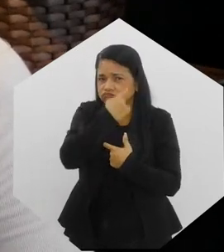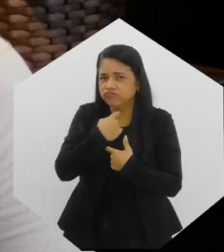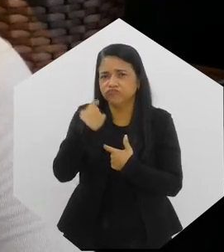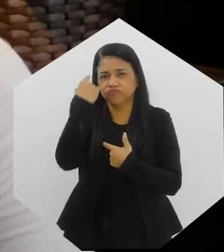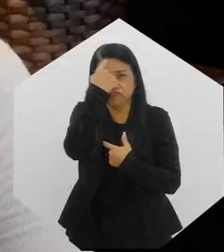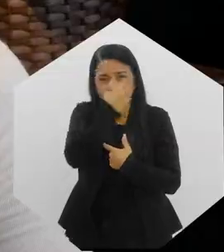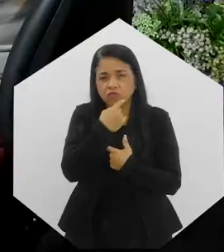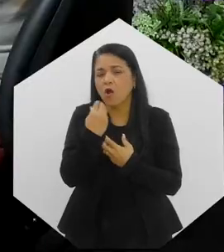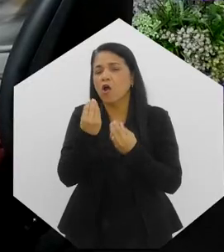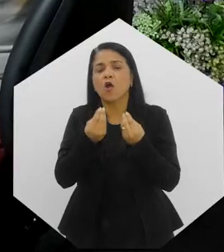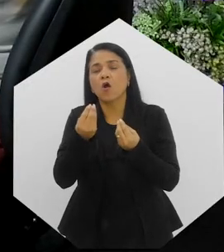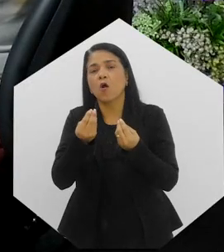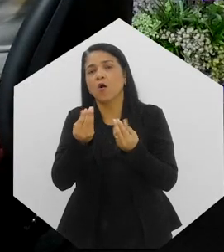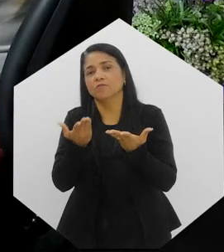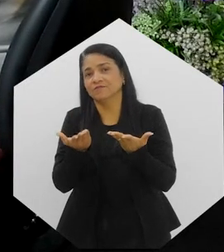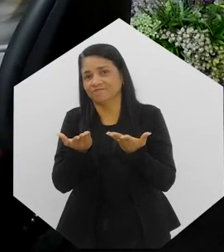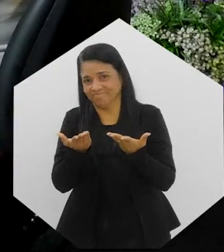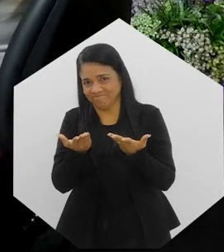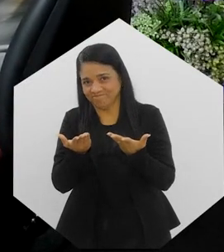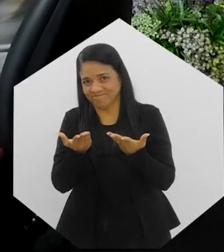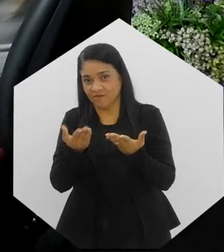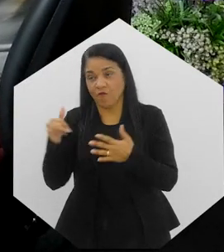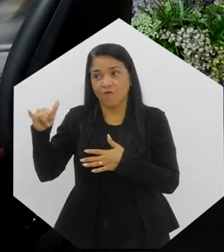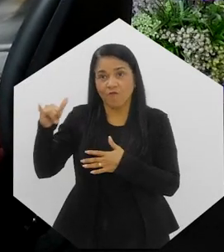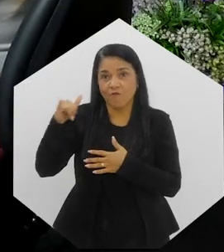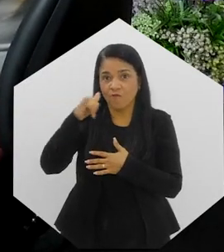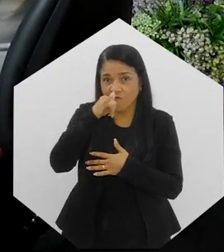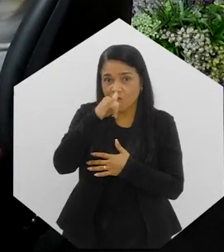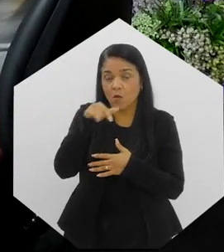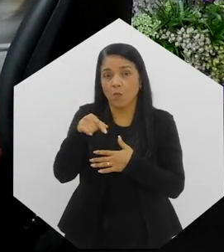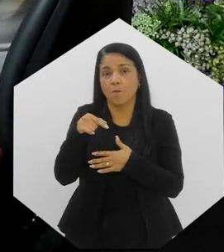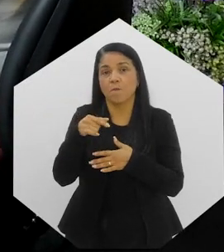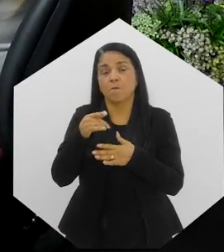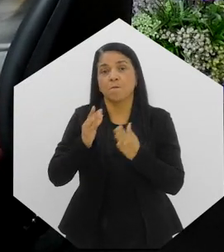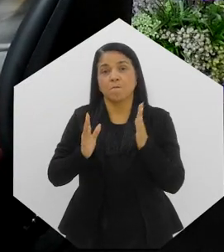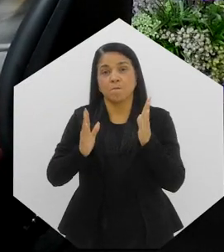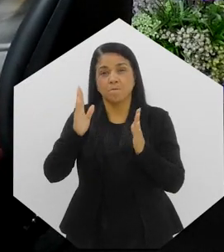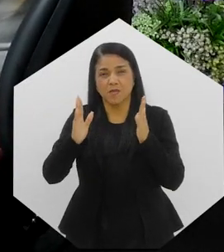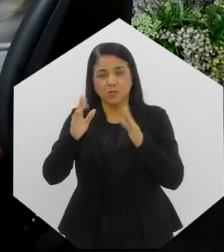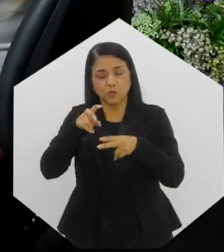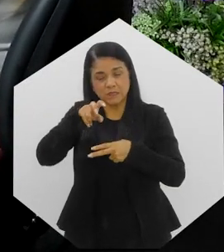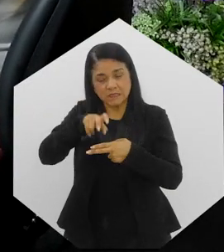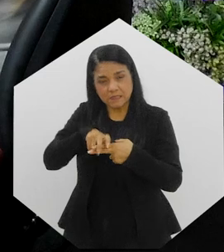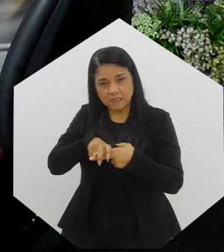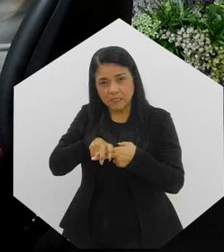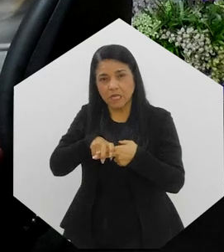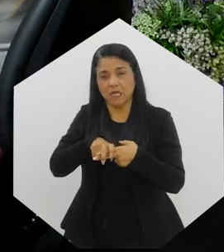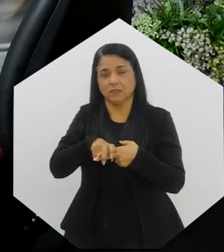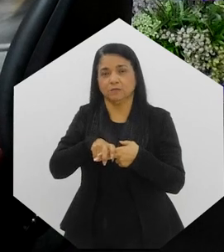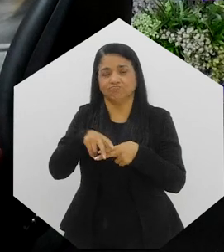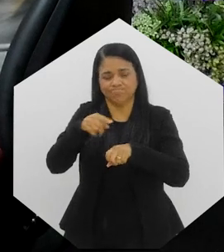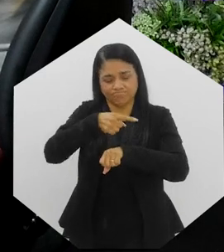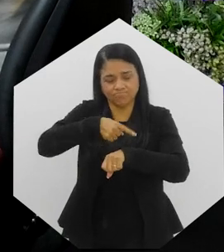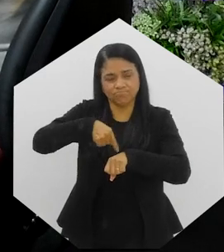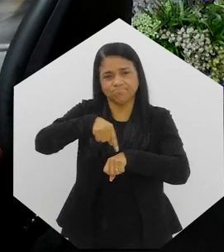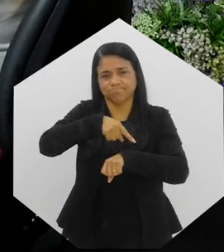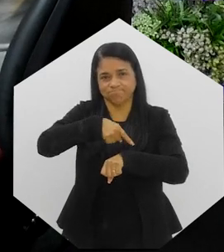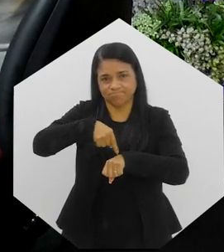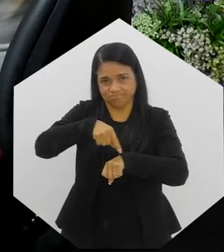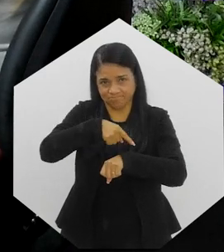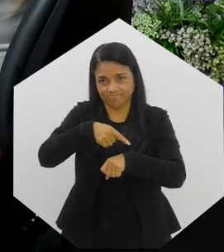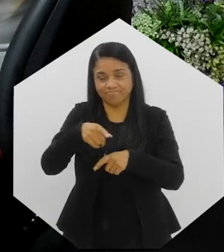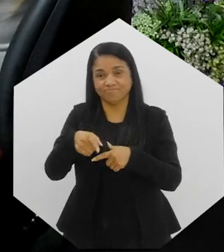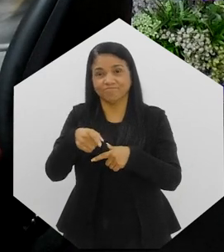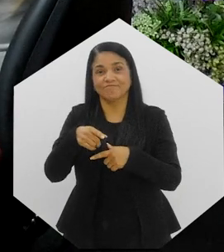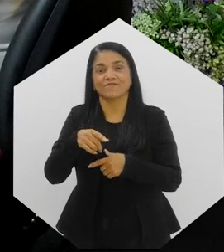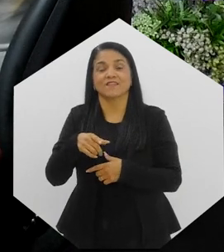É viável? Como que fica essa situação em relação a voos, que a gente sabe que é um período muito tempo sentado, né? Sim, a